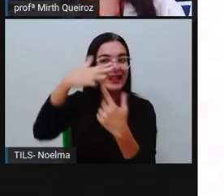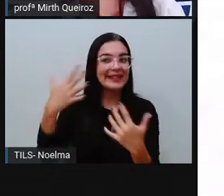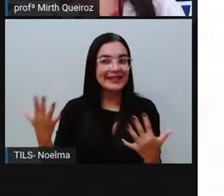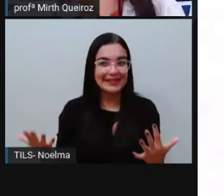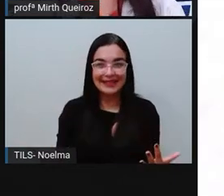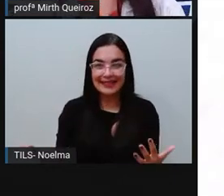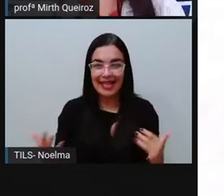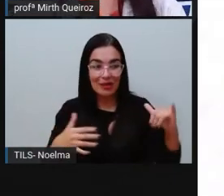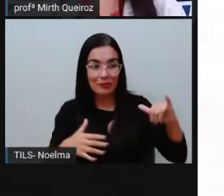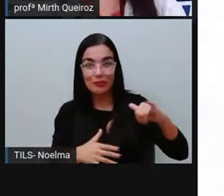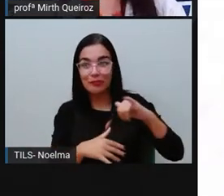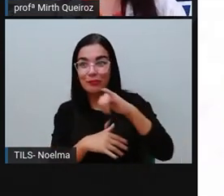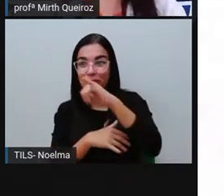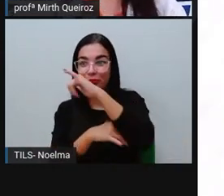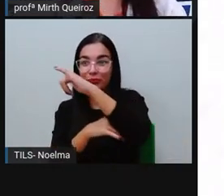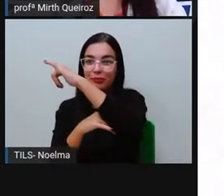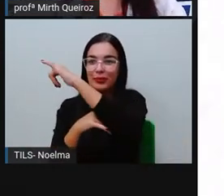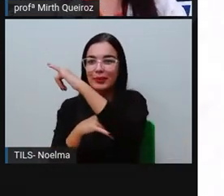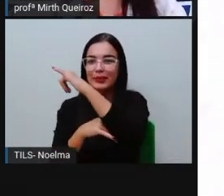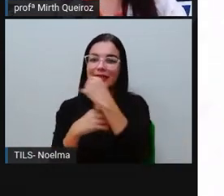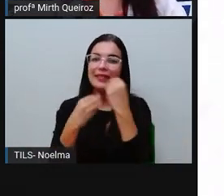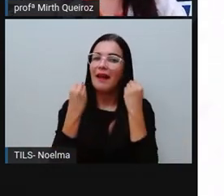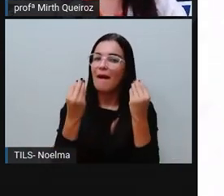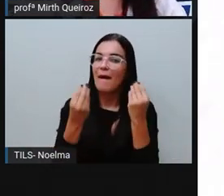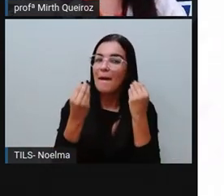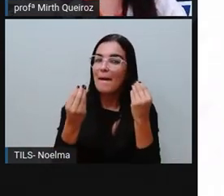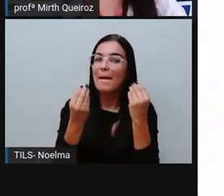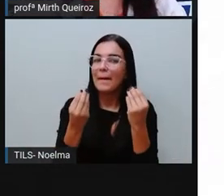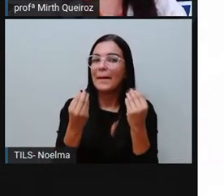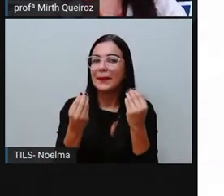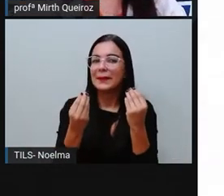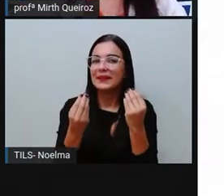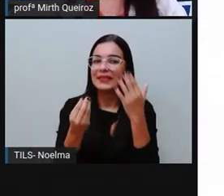homem? E da hélice do avião?